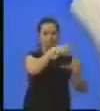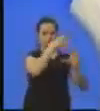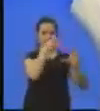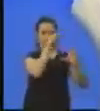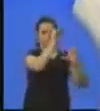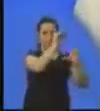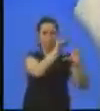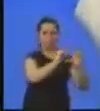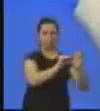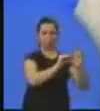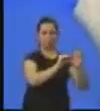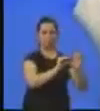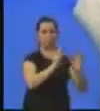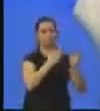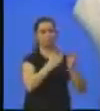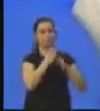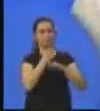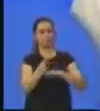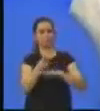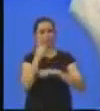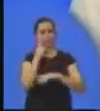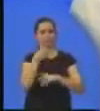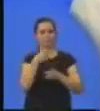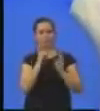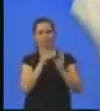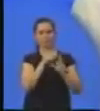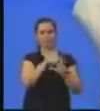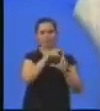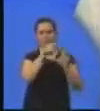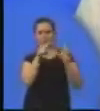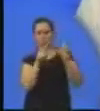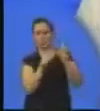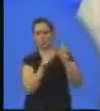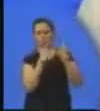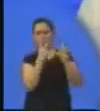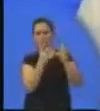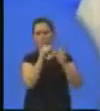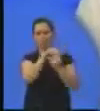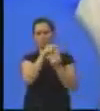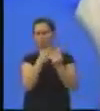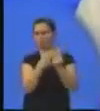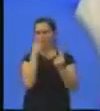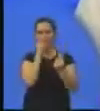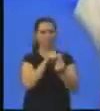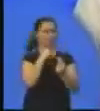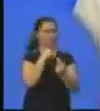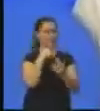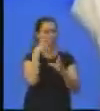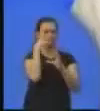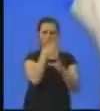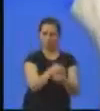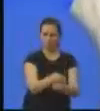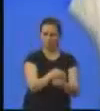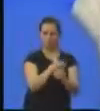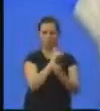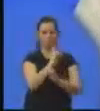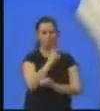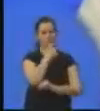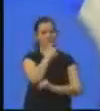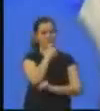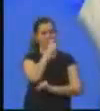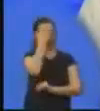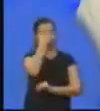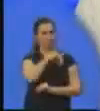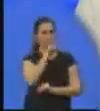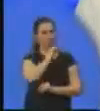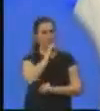fui até o 2π, eu ainda não consegui todos os valores, não começou a repetir. Eu não sei se já